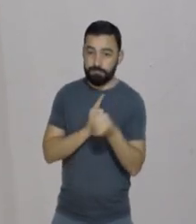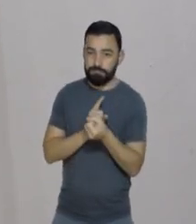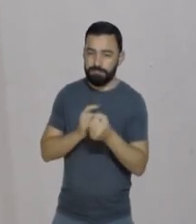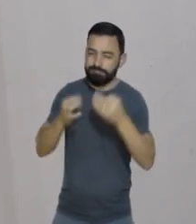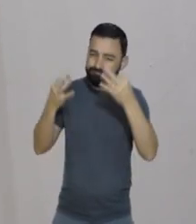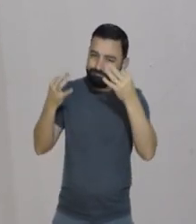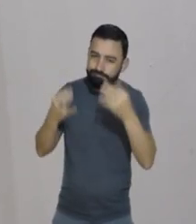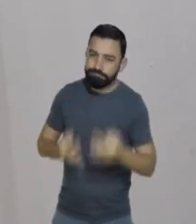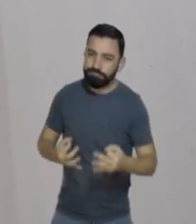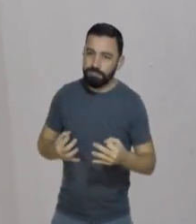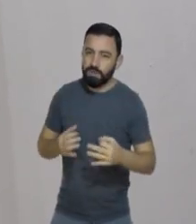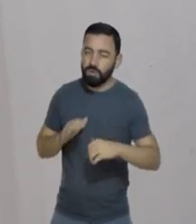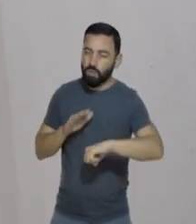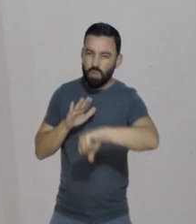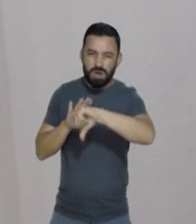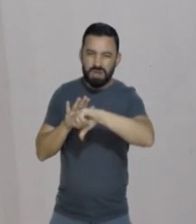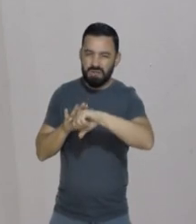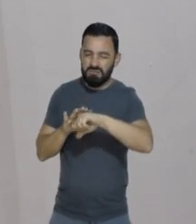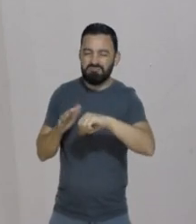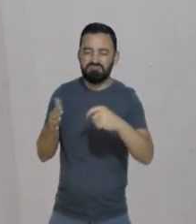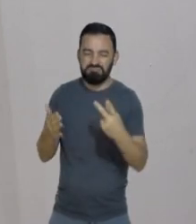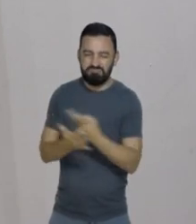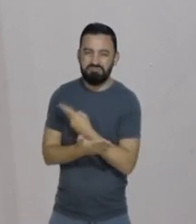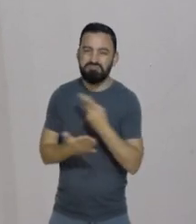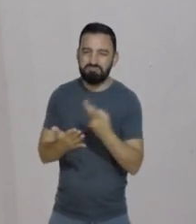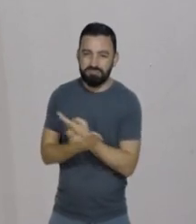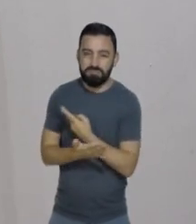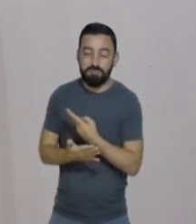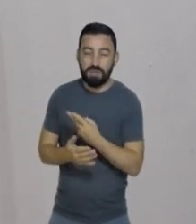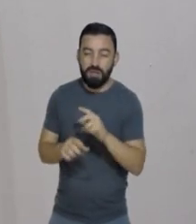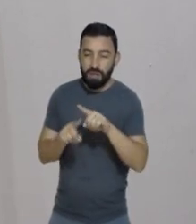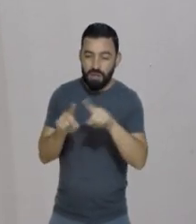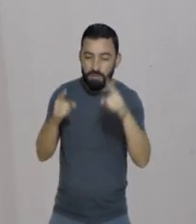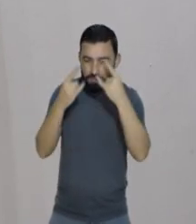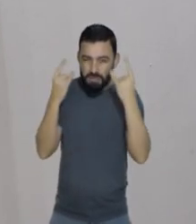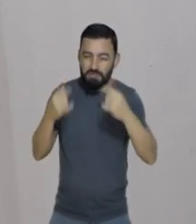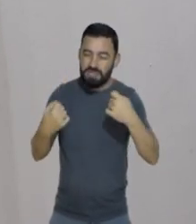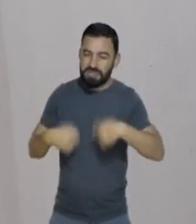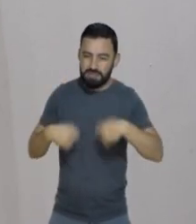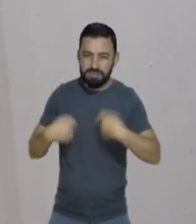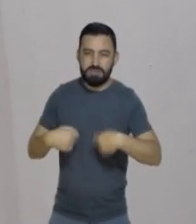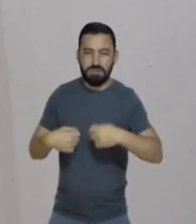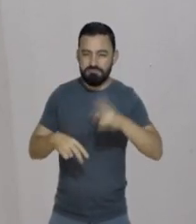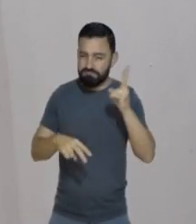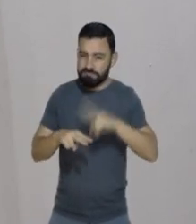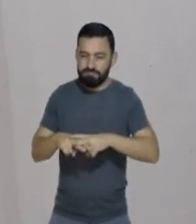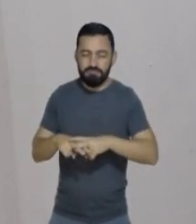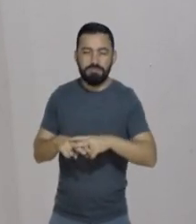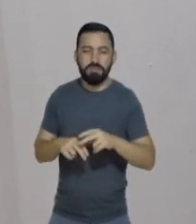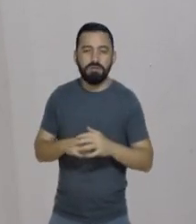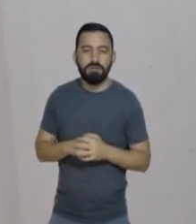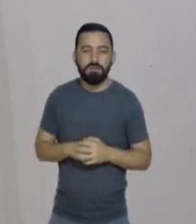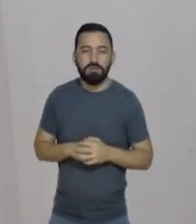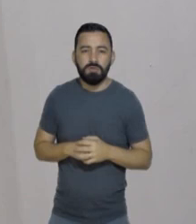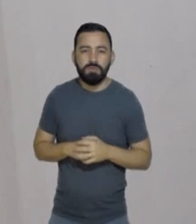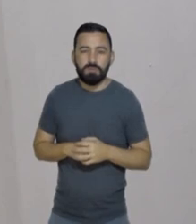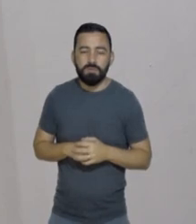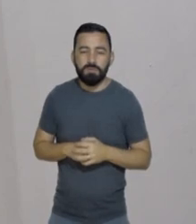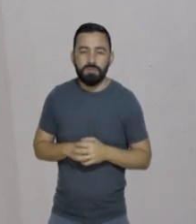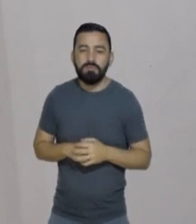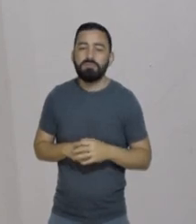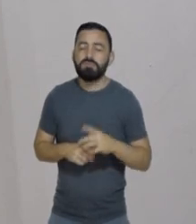de que o crime não compensa e que os bandidos serão punidos. Assim, temos uma sociedade